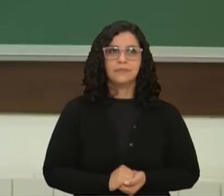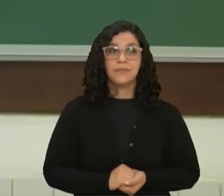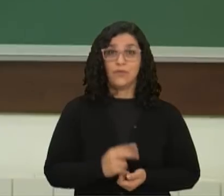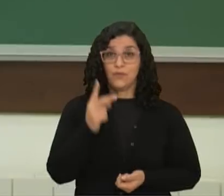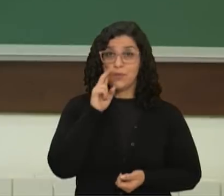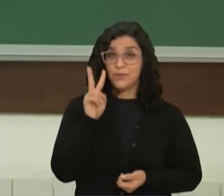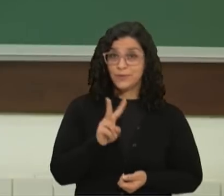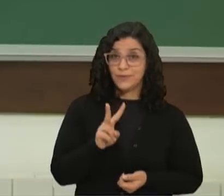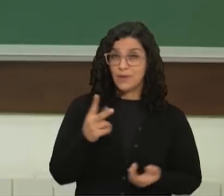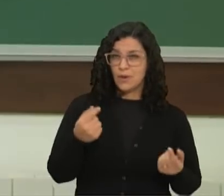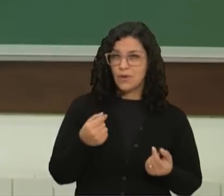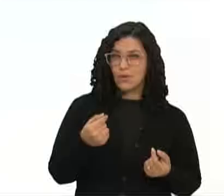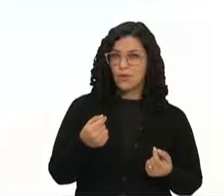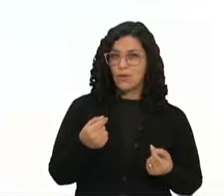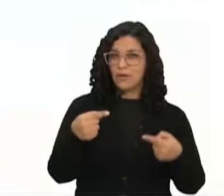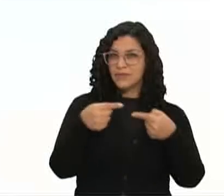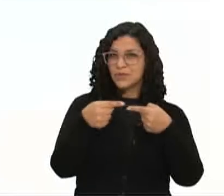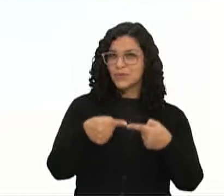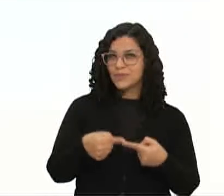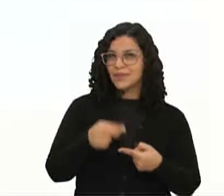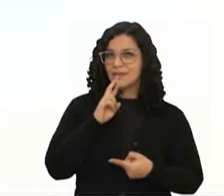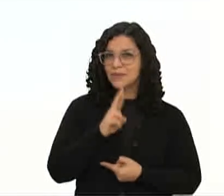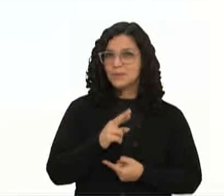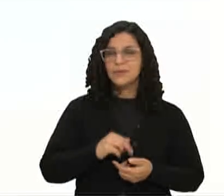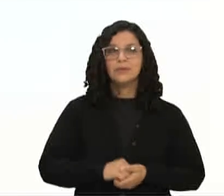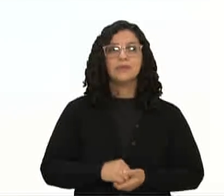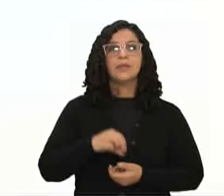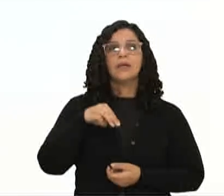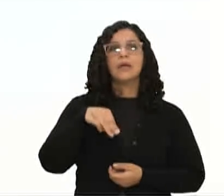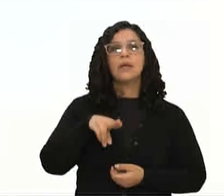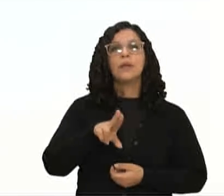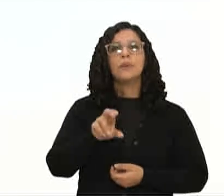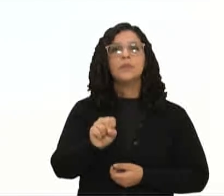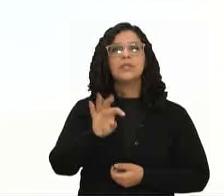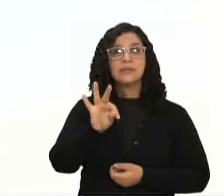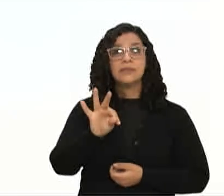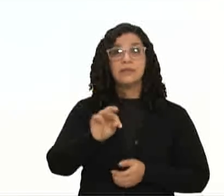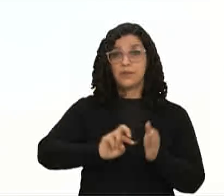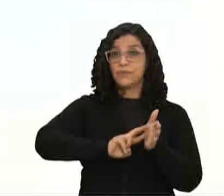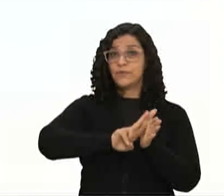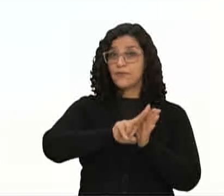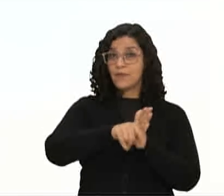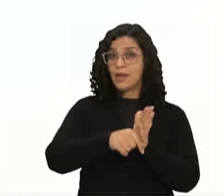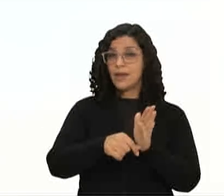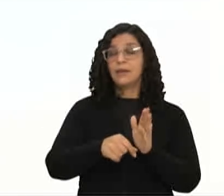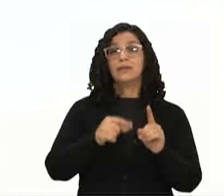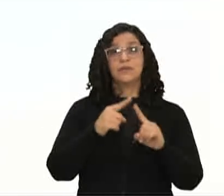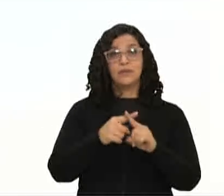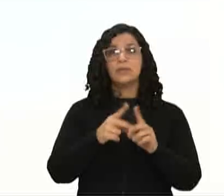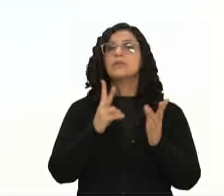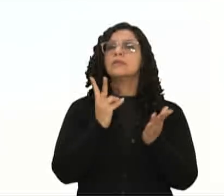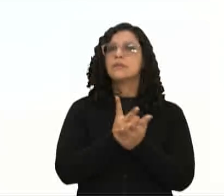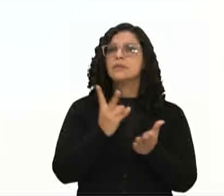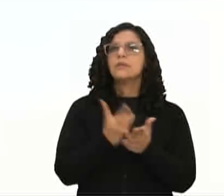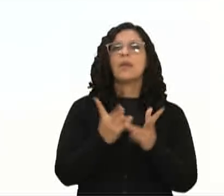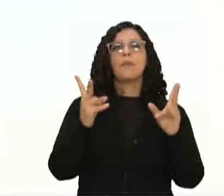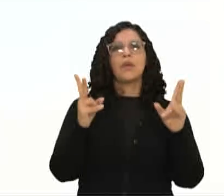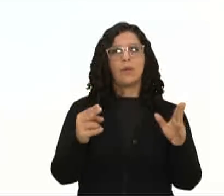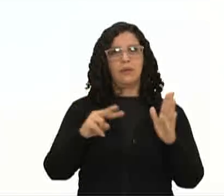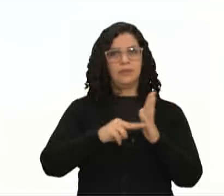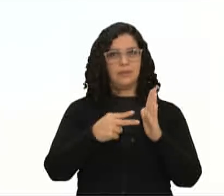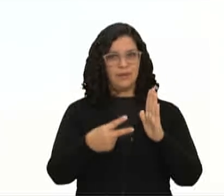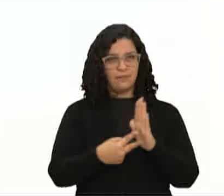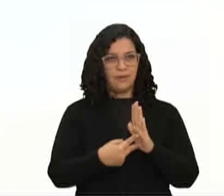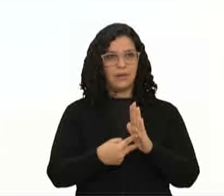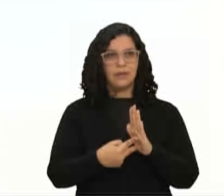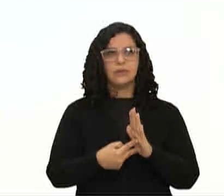Let's check. Vamos conferir então? Must aparece várias vezes e sempre com o mesmo sentido. E qual